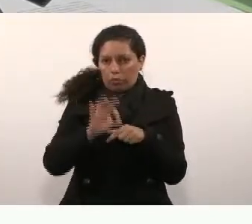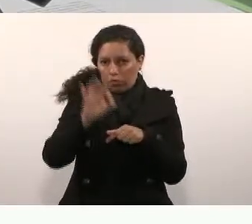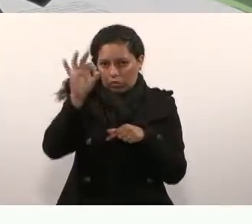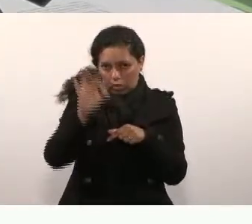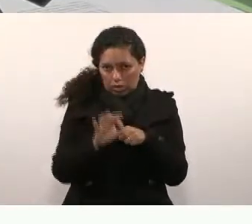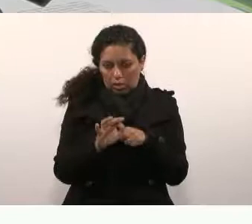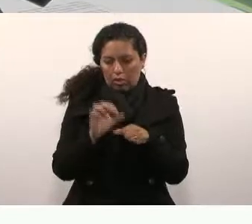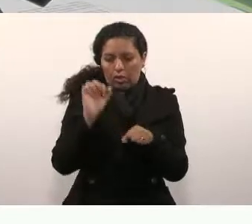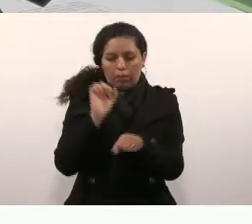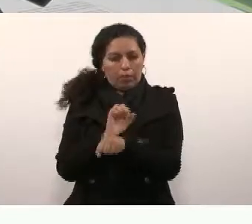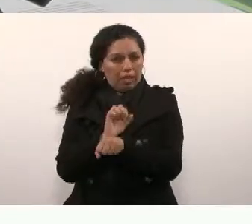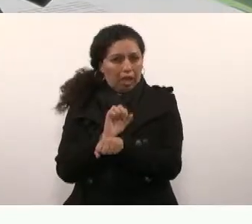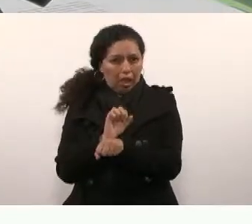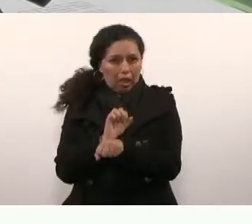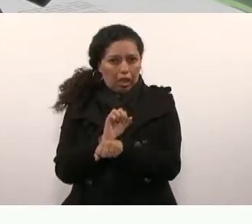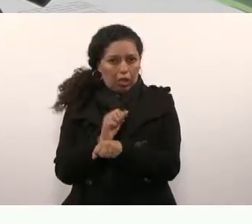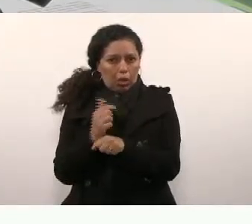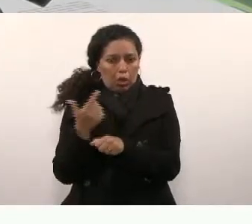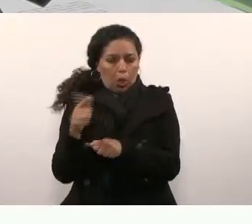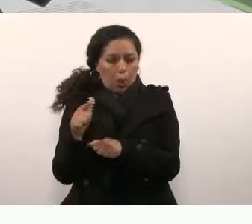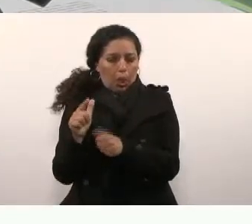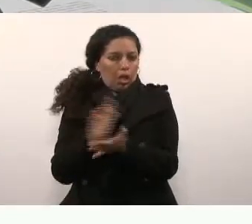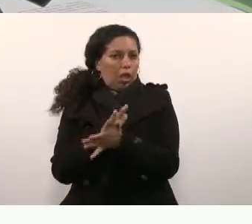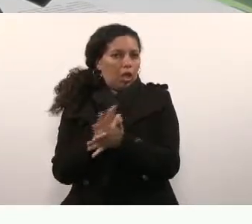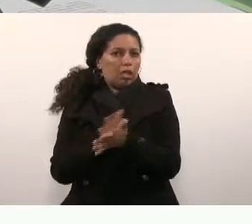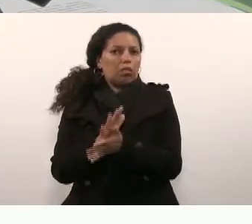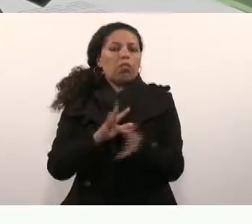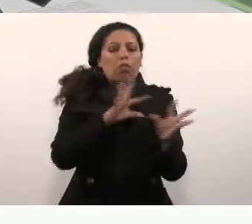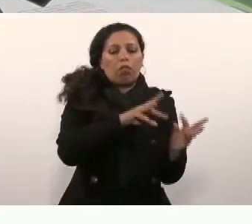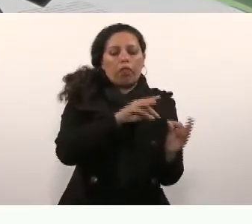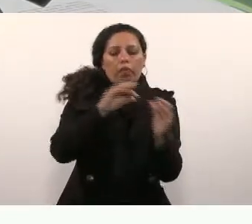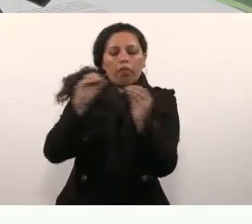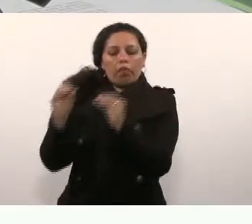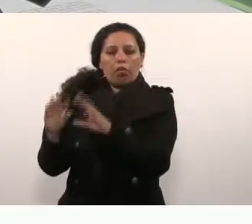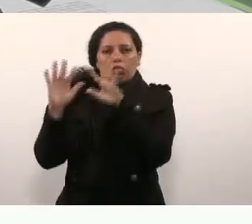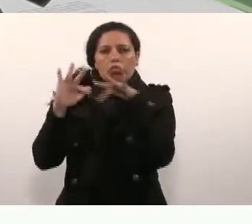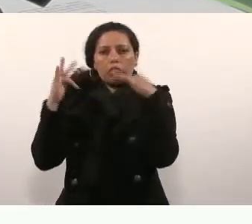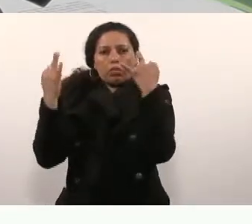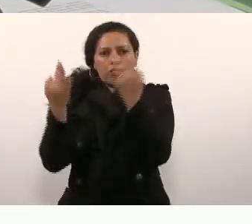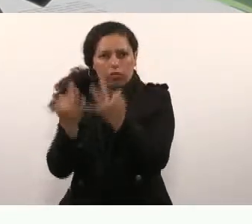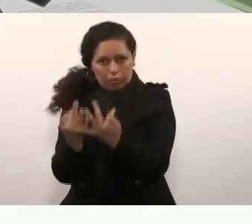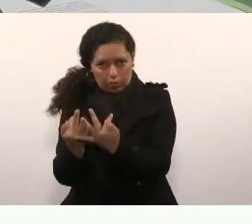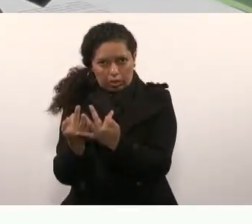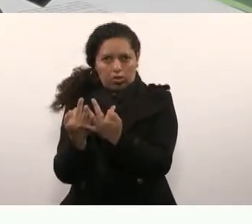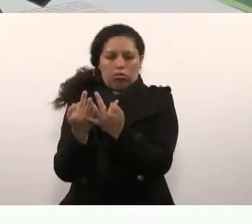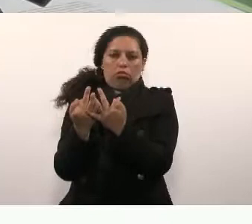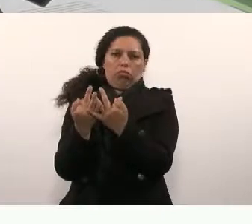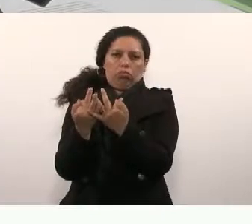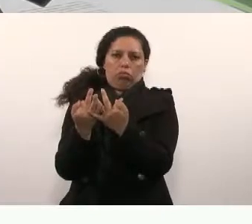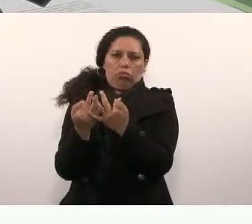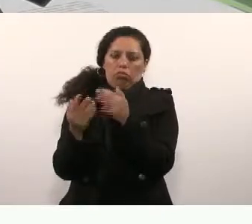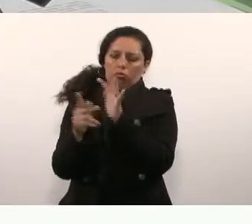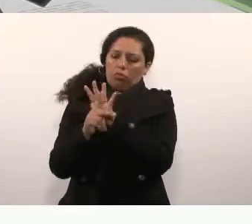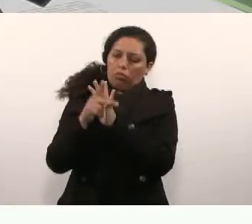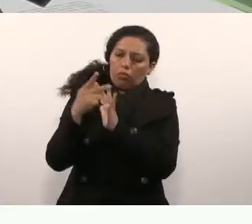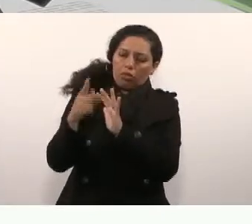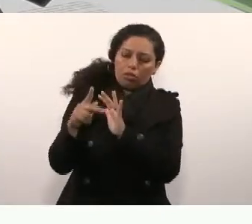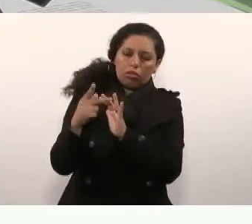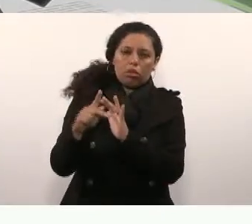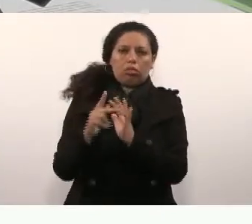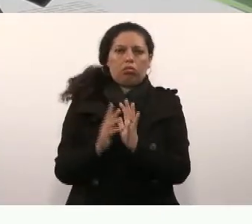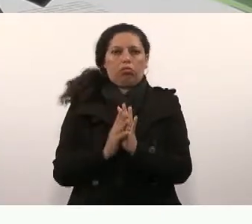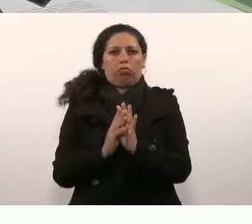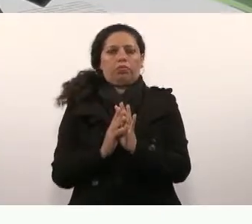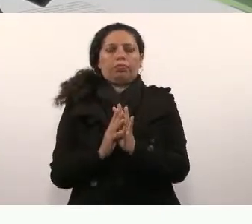estão sendo utilizadas até hoje, possam ser redestinados a cerca de 5 centenas de famílias de agricultores daquela